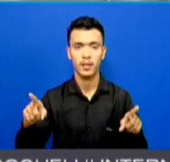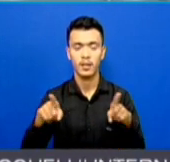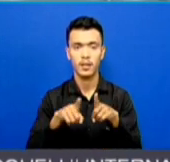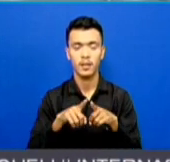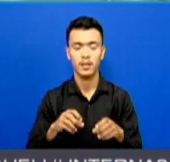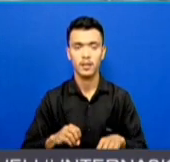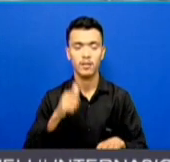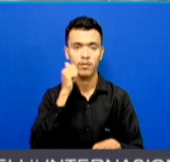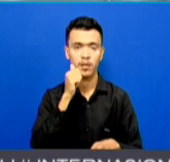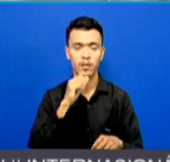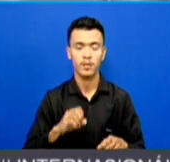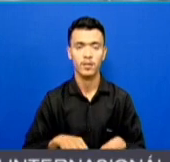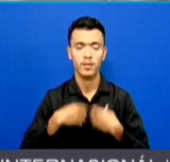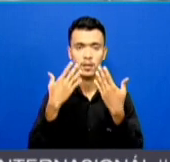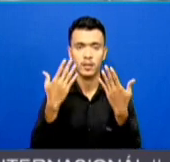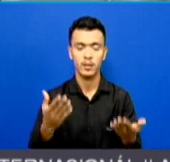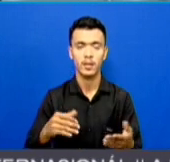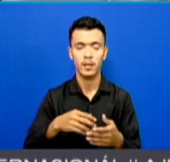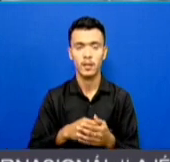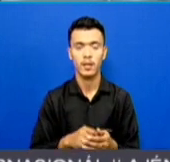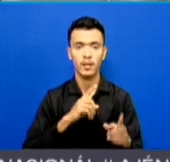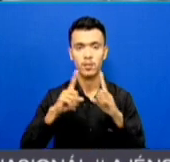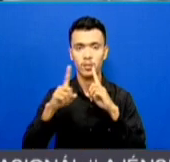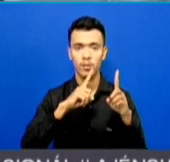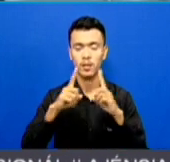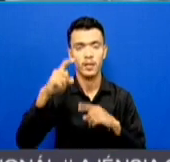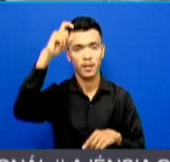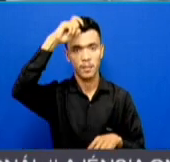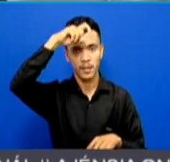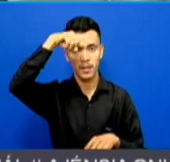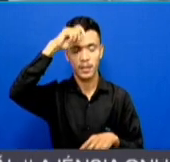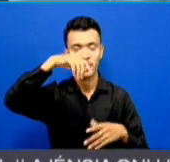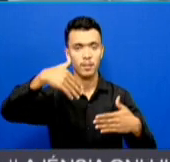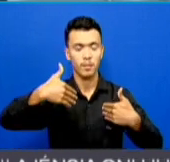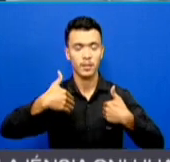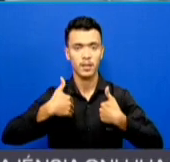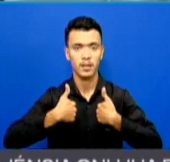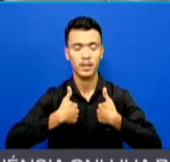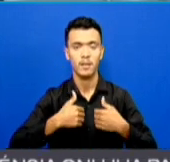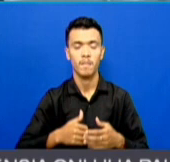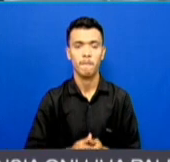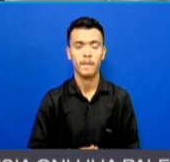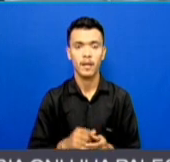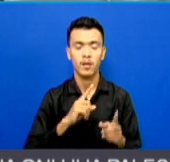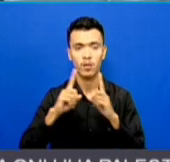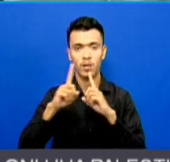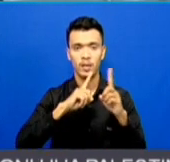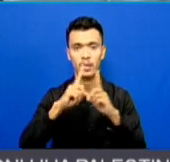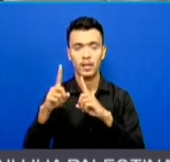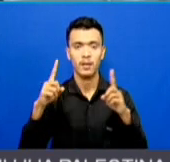peto, kaisa peto, diskobra yang tadi ini potensial dari lebih baiknya itu ya.